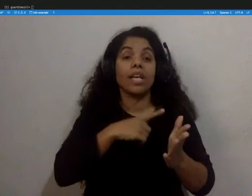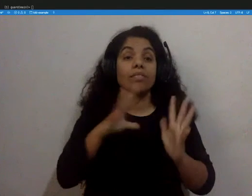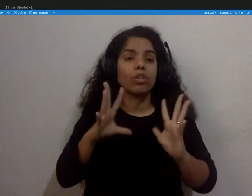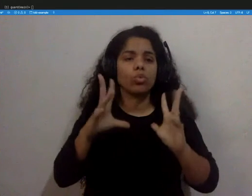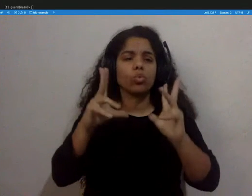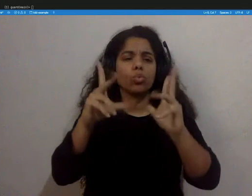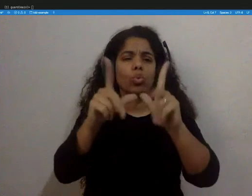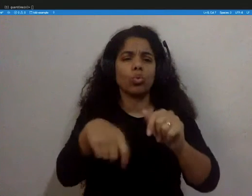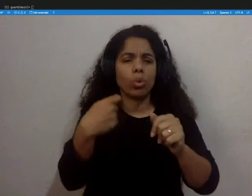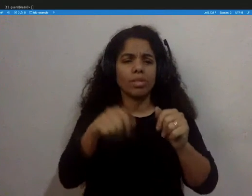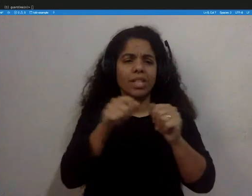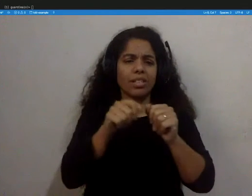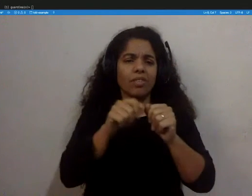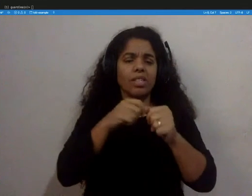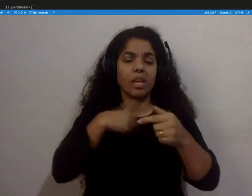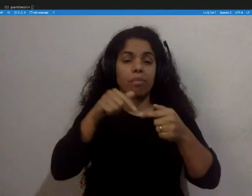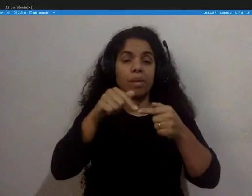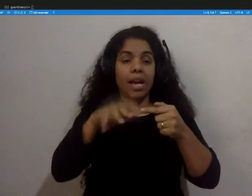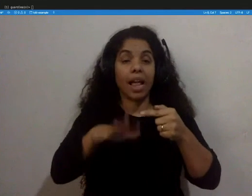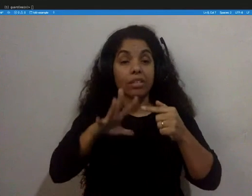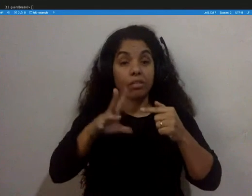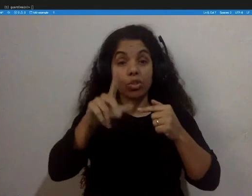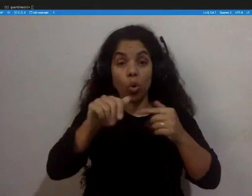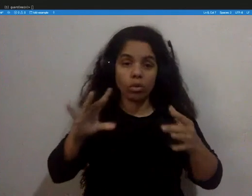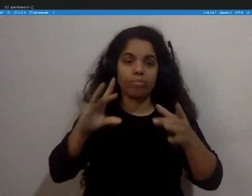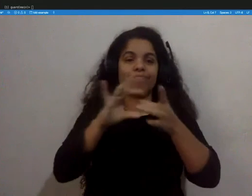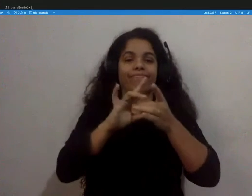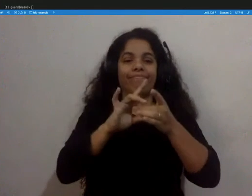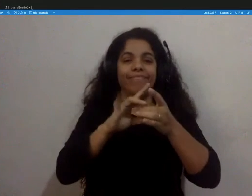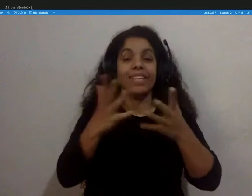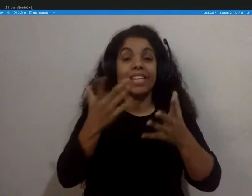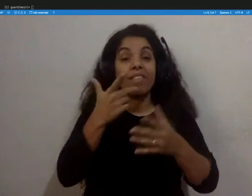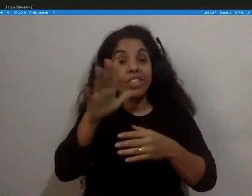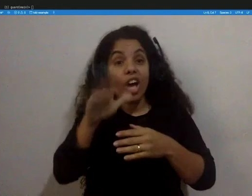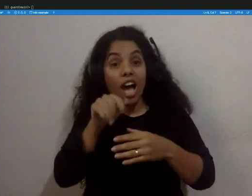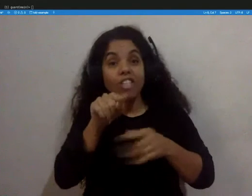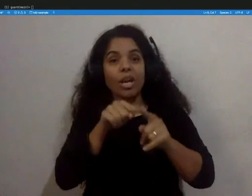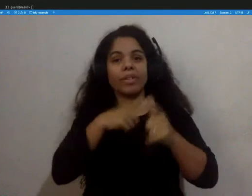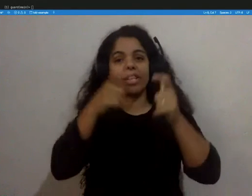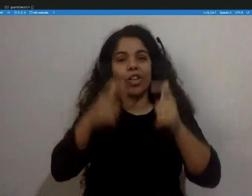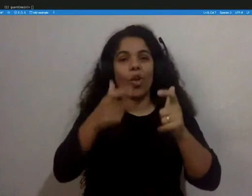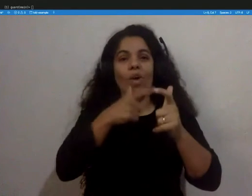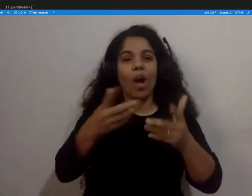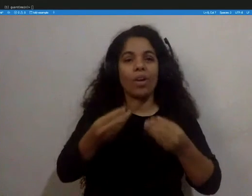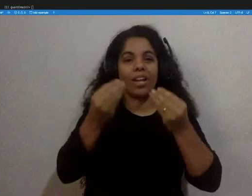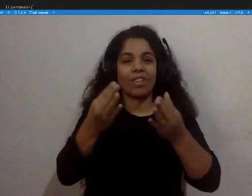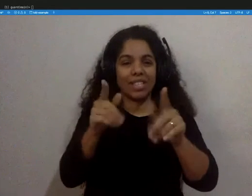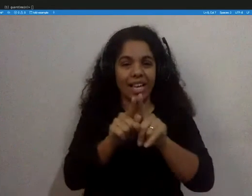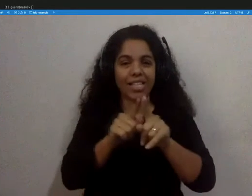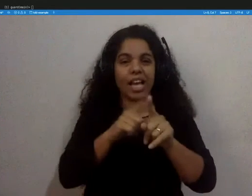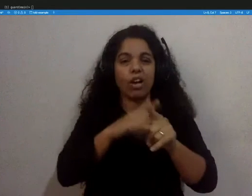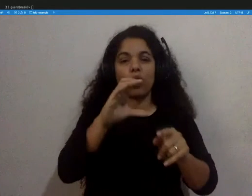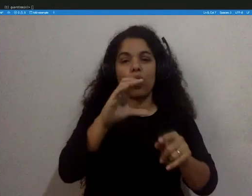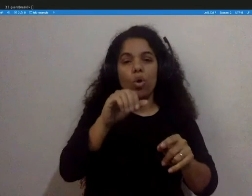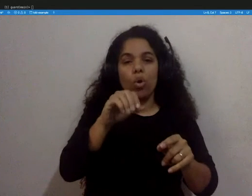que eu precisava fazer e a minha classe já vai estar toda integrada. Então, vai ser só meio que fazer a chamada dela no local onde ela vai ser entregue, por exemplo, no controller, se